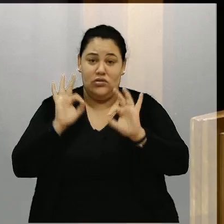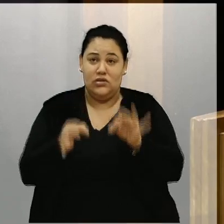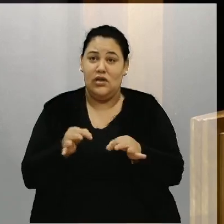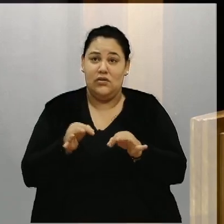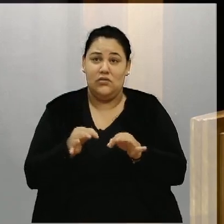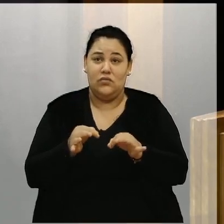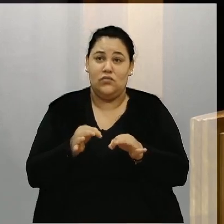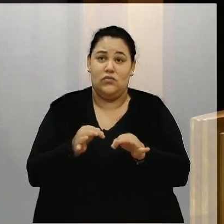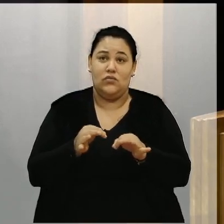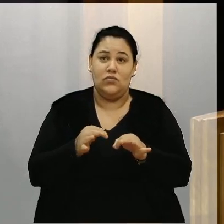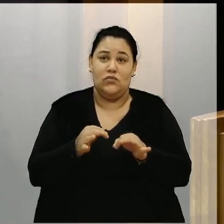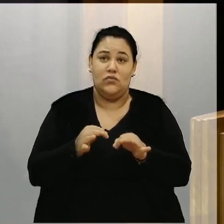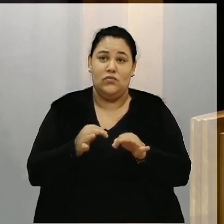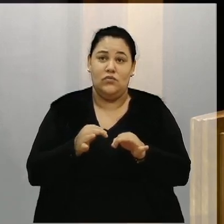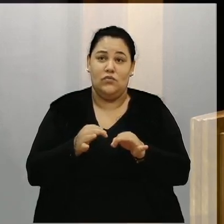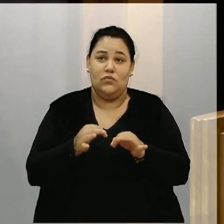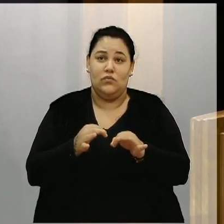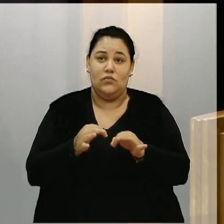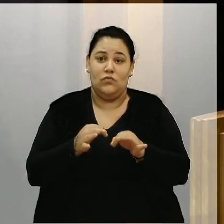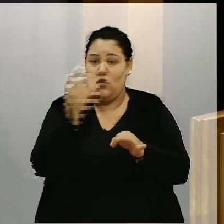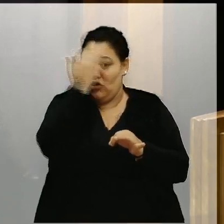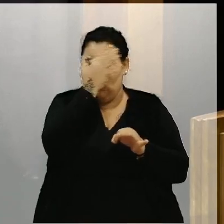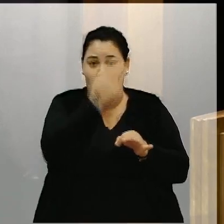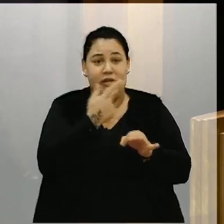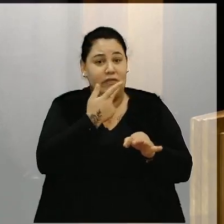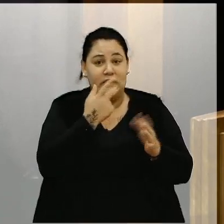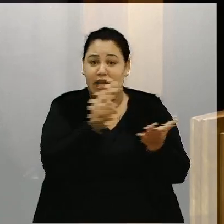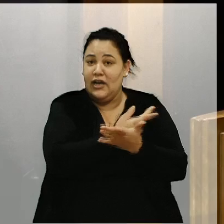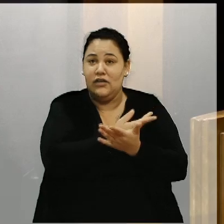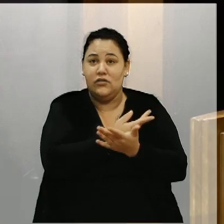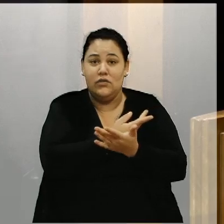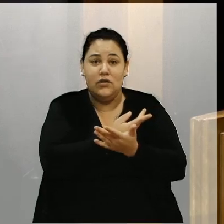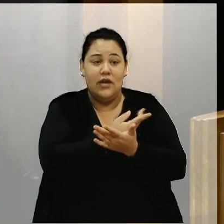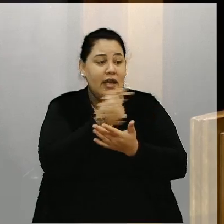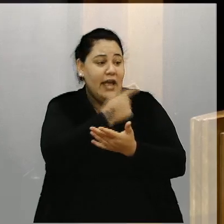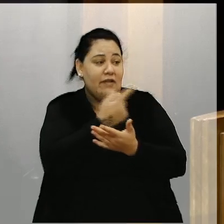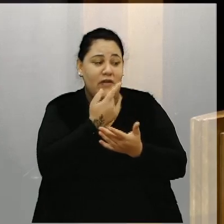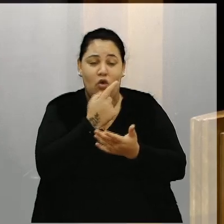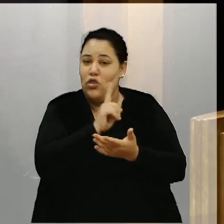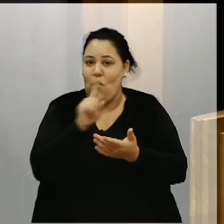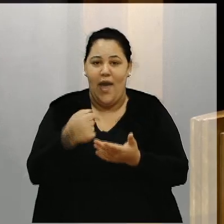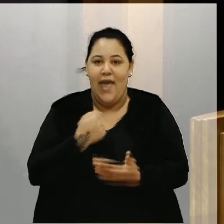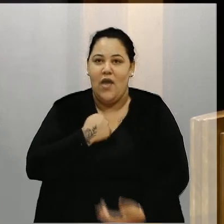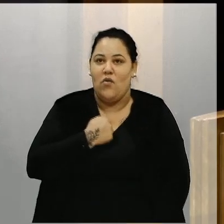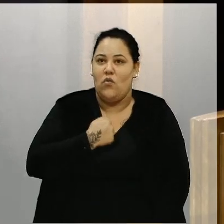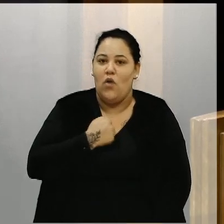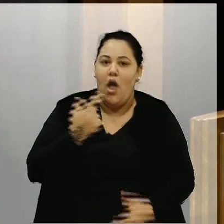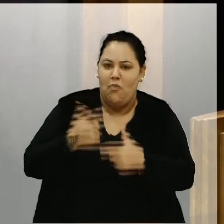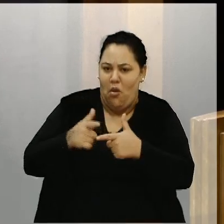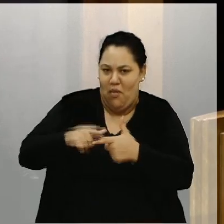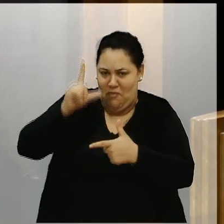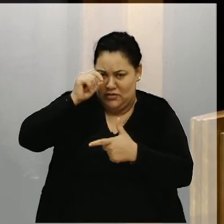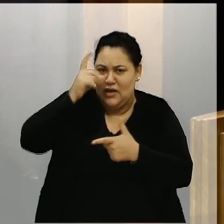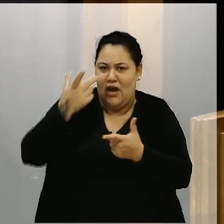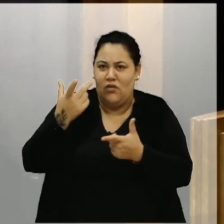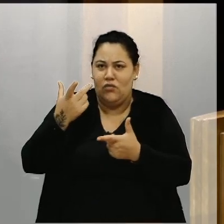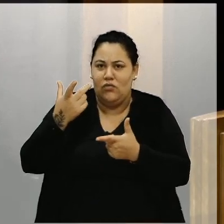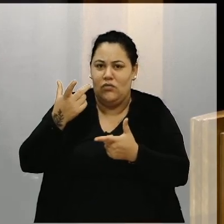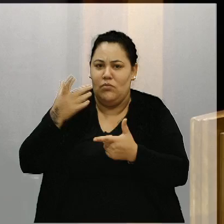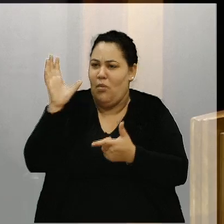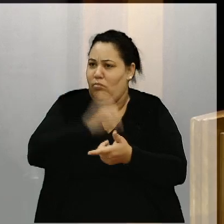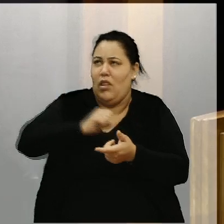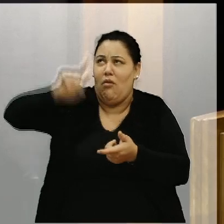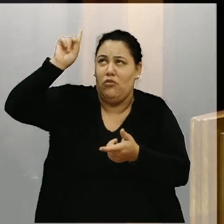conforme os anais, o Adiló disse que está errado. Ele falou, não fui eu. Agora o problema é o escalco aqui. Pelo amor de Deus,